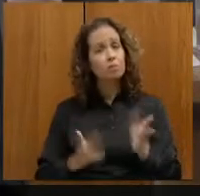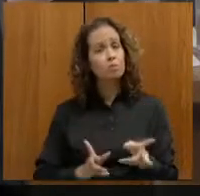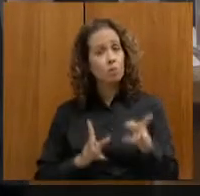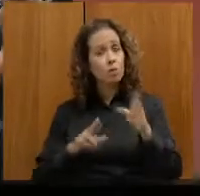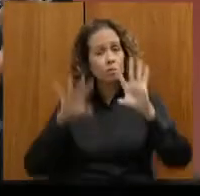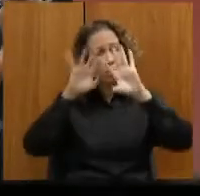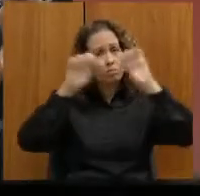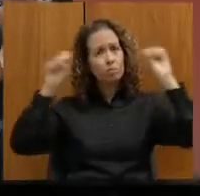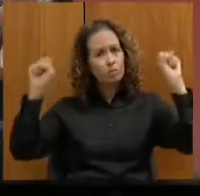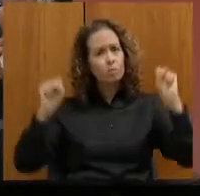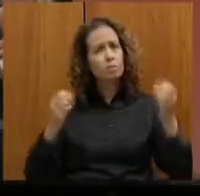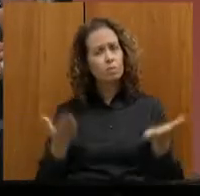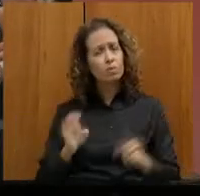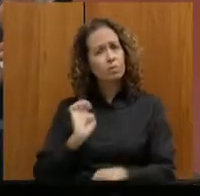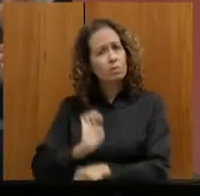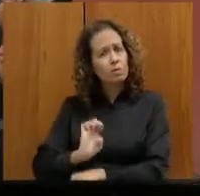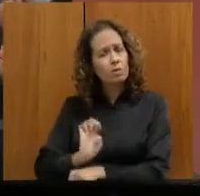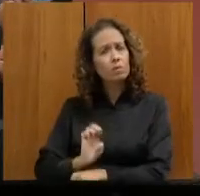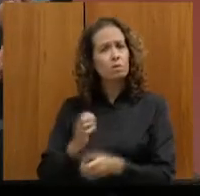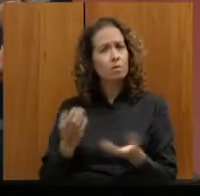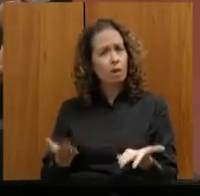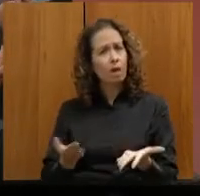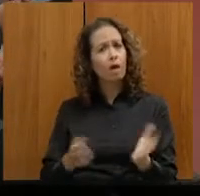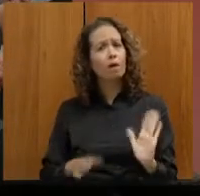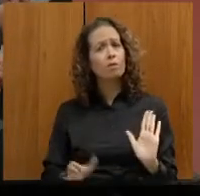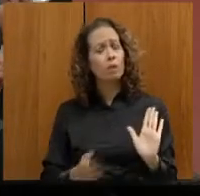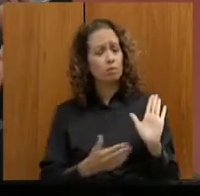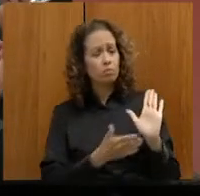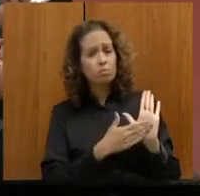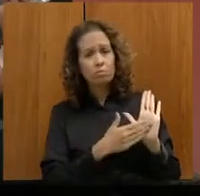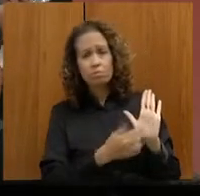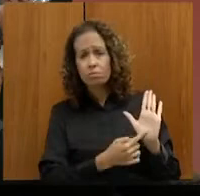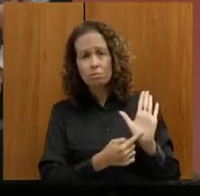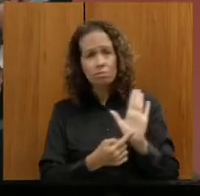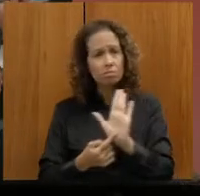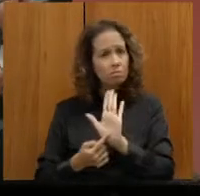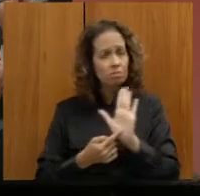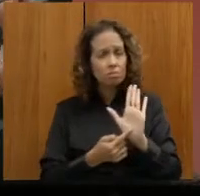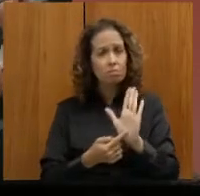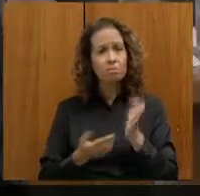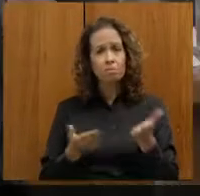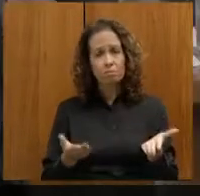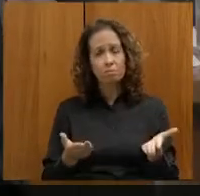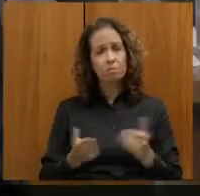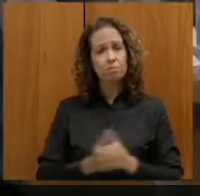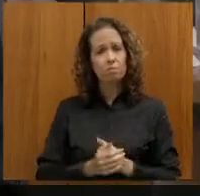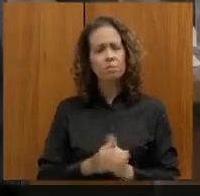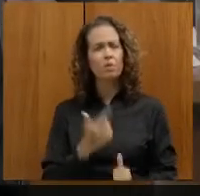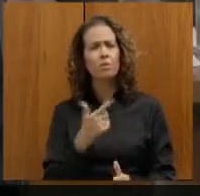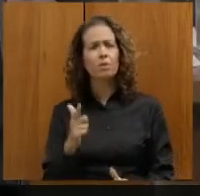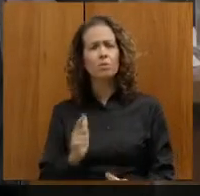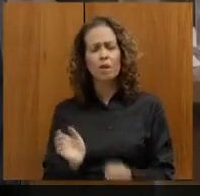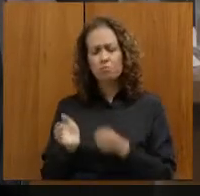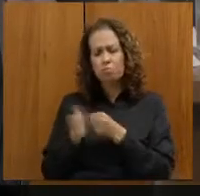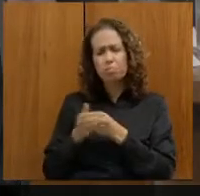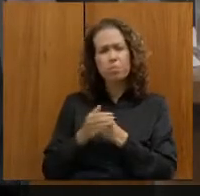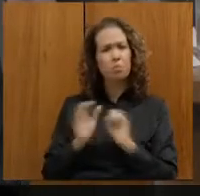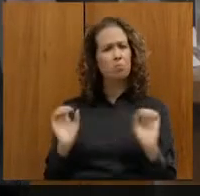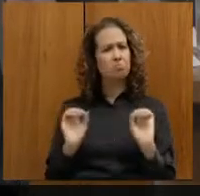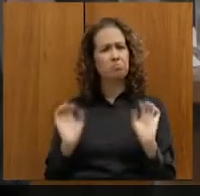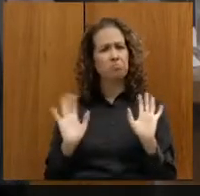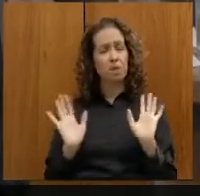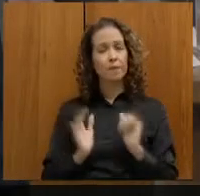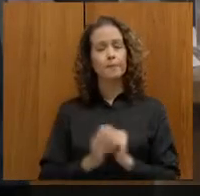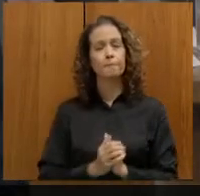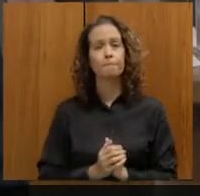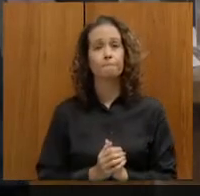Tribunal de Contas do Estado conforme determina o órgão público nacional que é responsável por isso que a Secretaria do Tesouro Nacional não há então com relação a